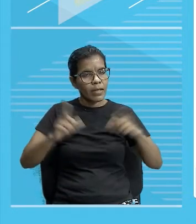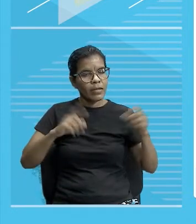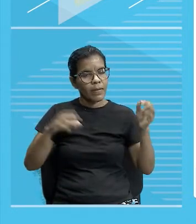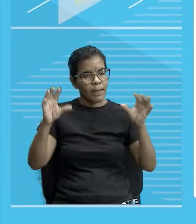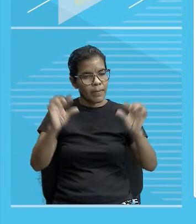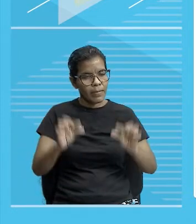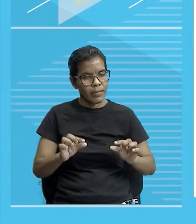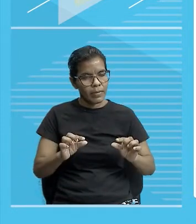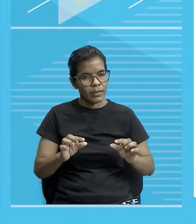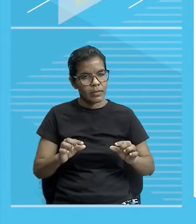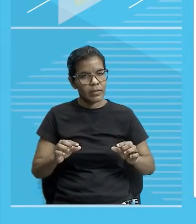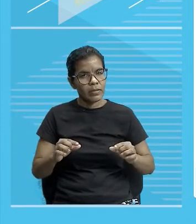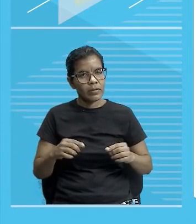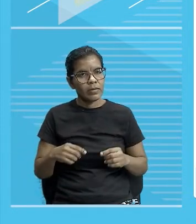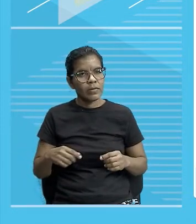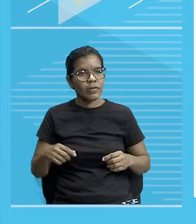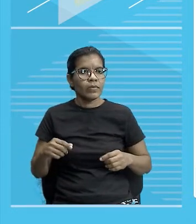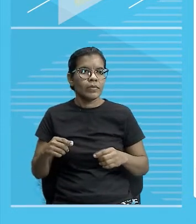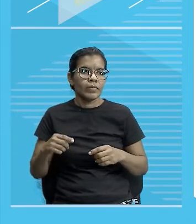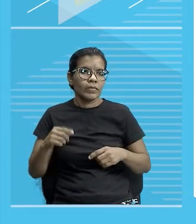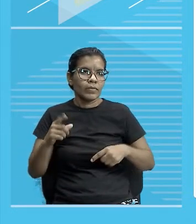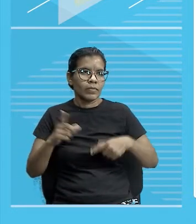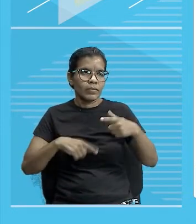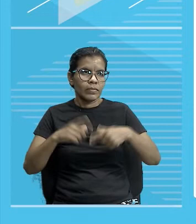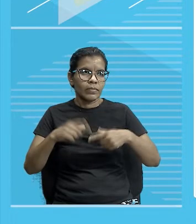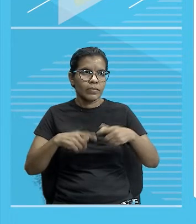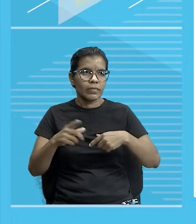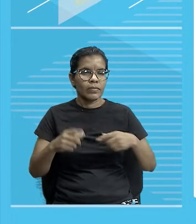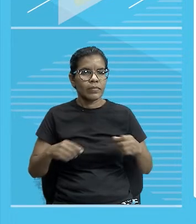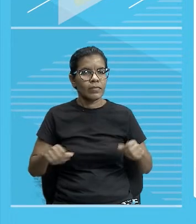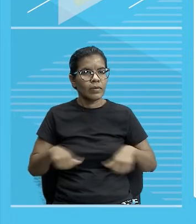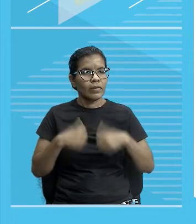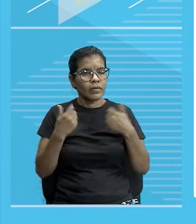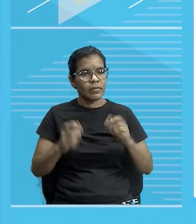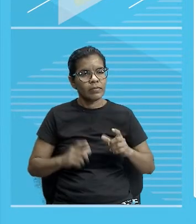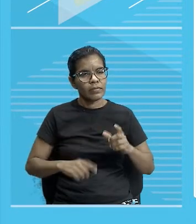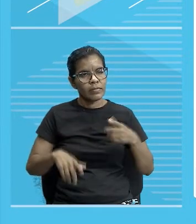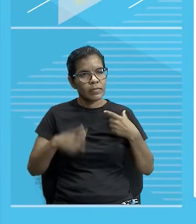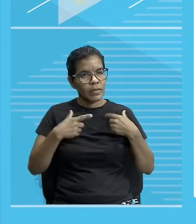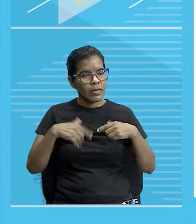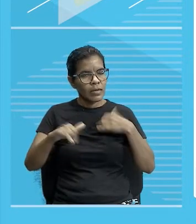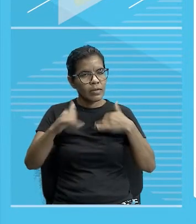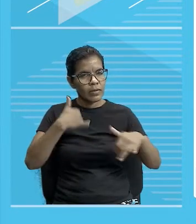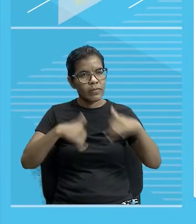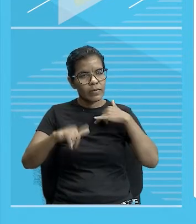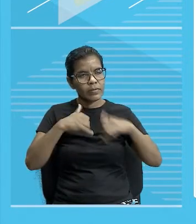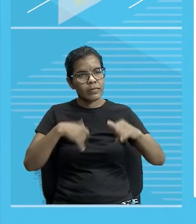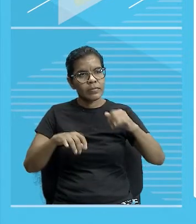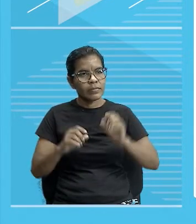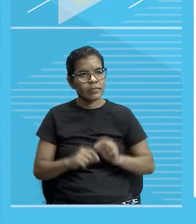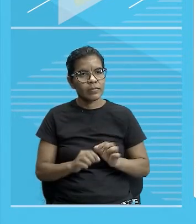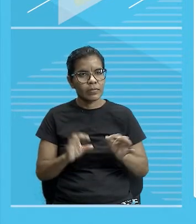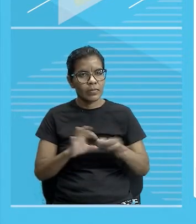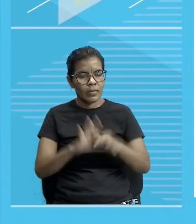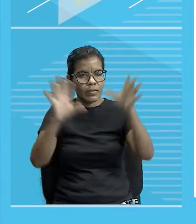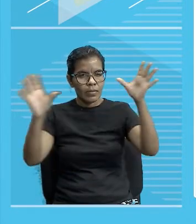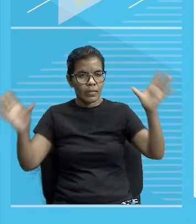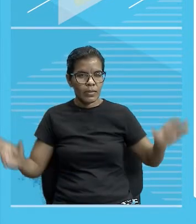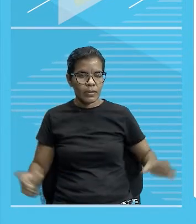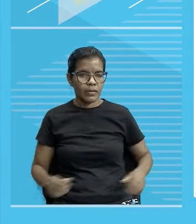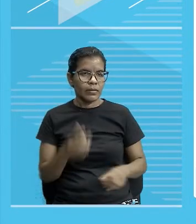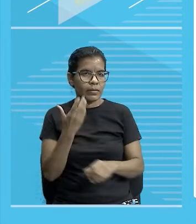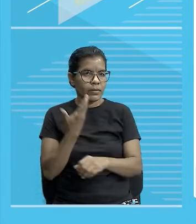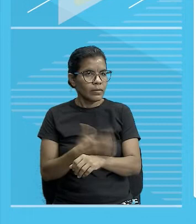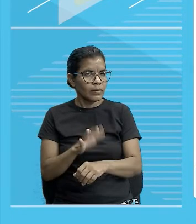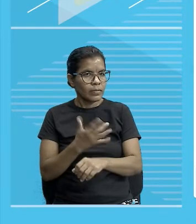os produtos melhorando a divulgação alguma coisa do tipo por isso que o grau de liberdade na execução das